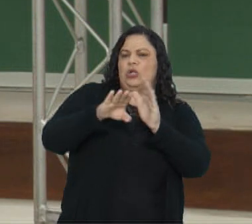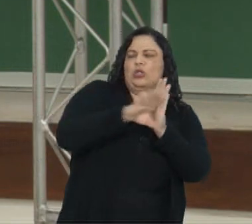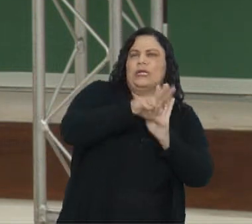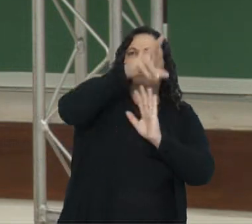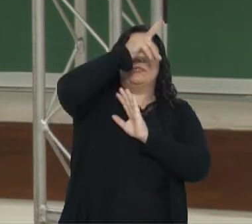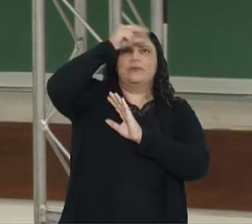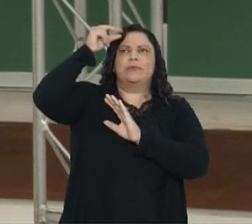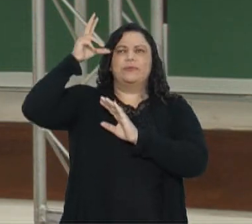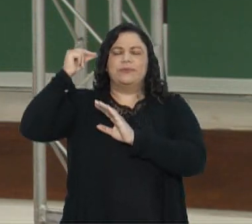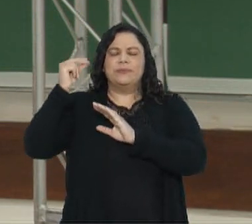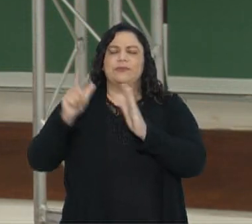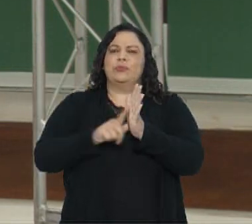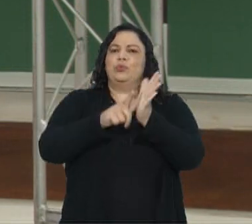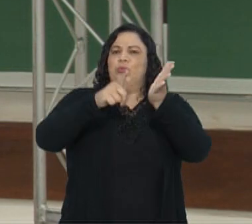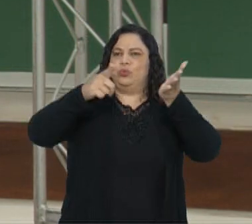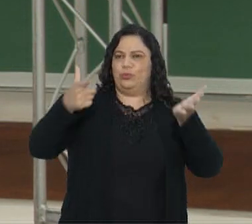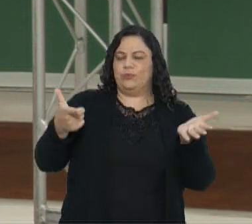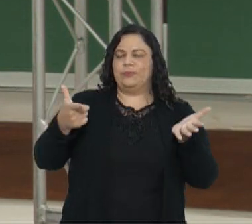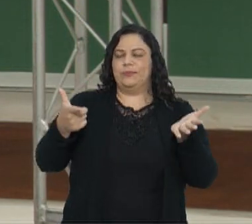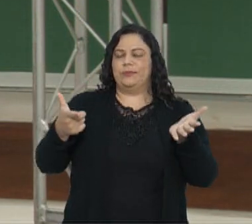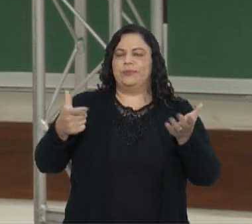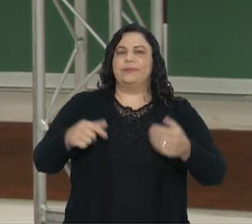né?